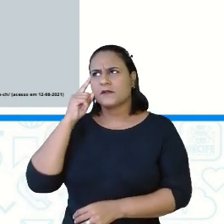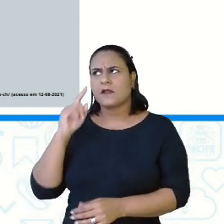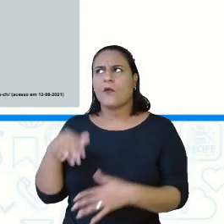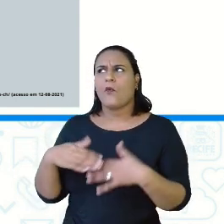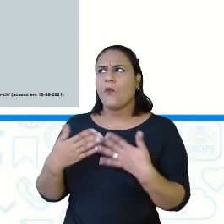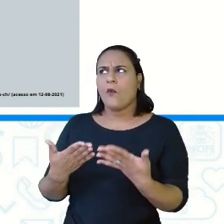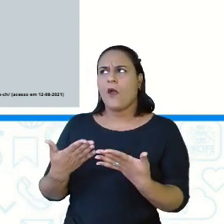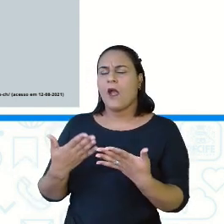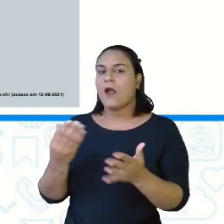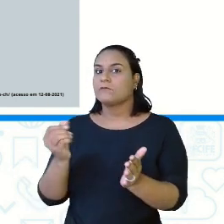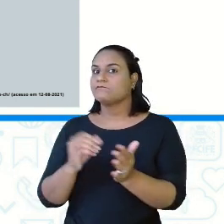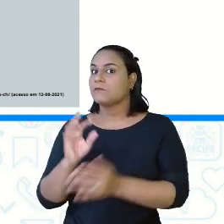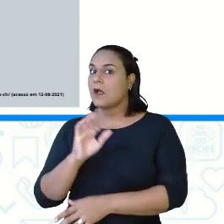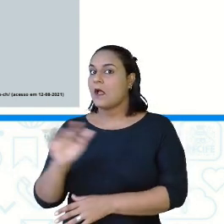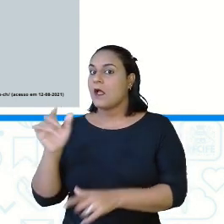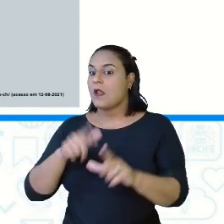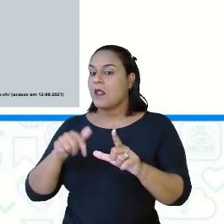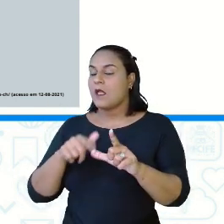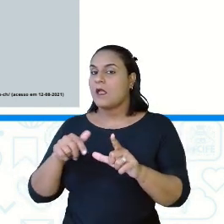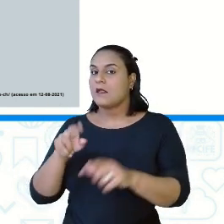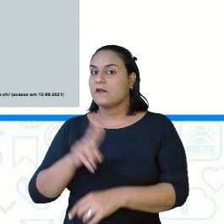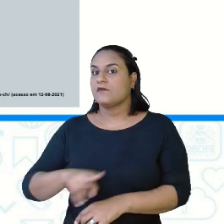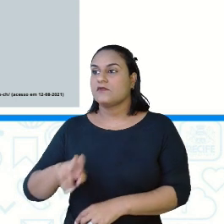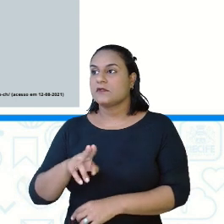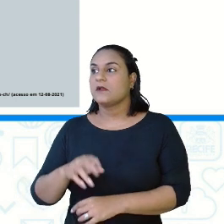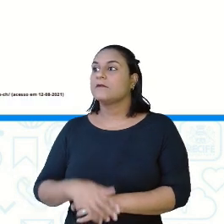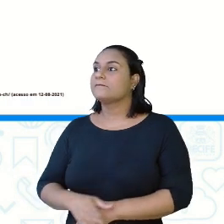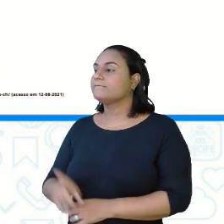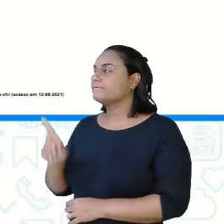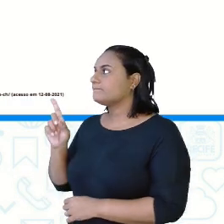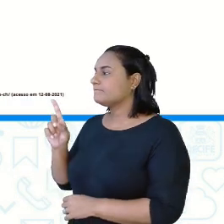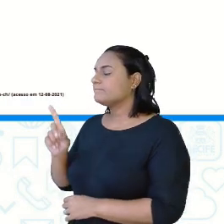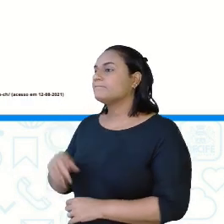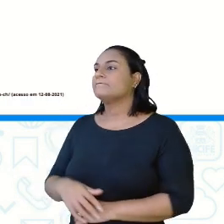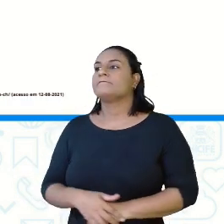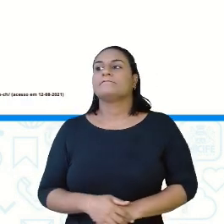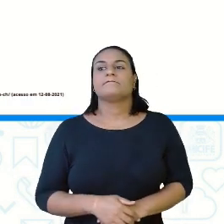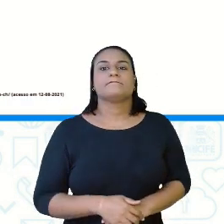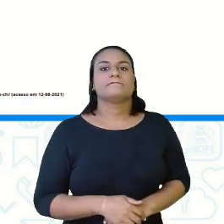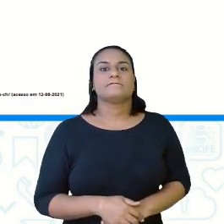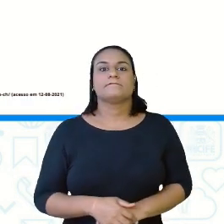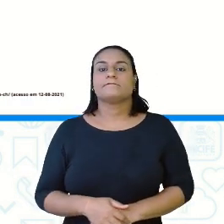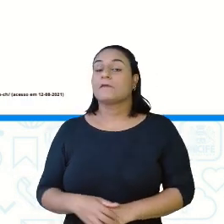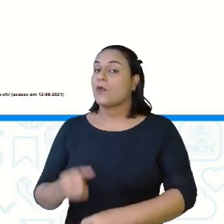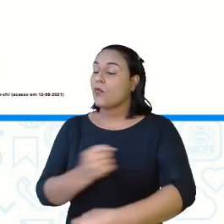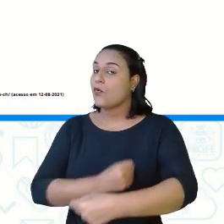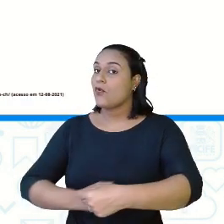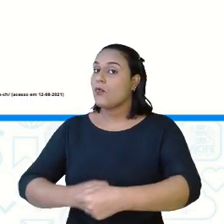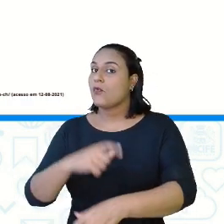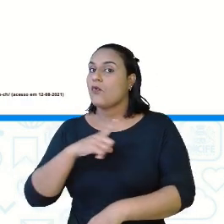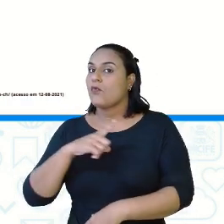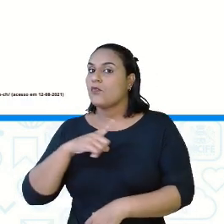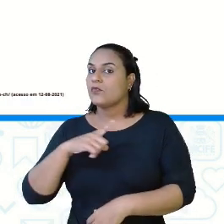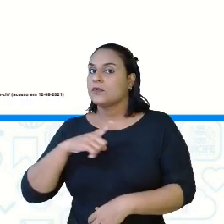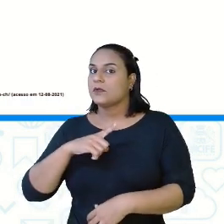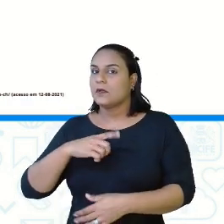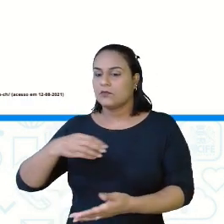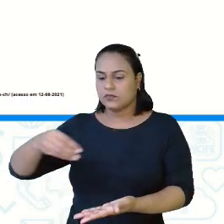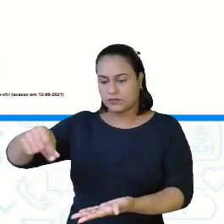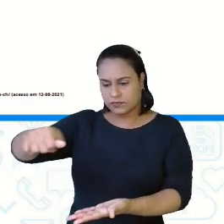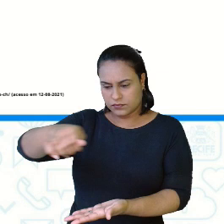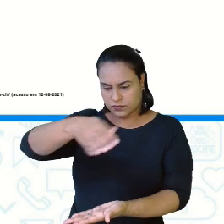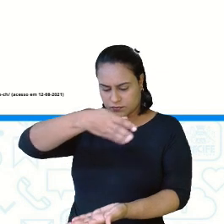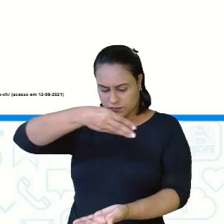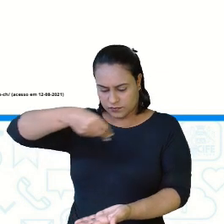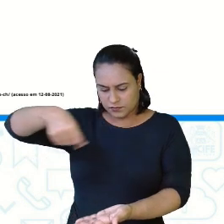as letrinhas que eu vou usar. Para a massa do bolo, eu já falei dos ingredientes. O O bolo tem uma cobertura, claro. Então,